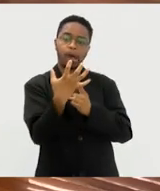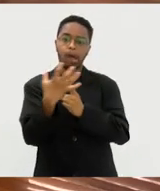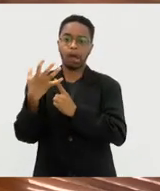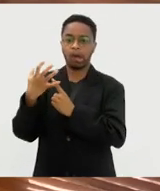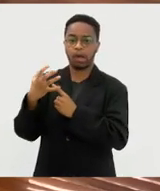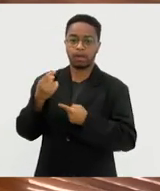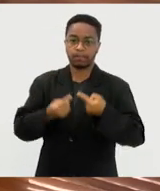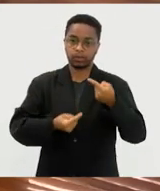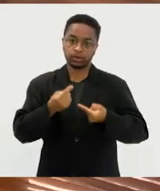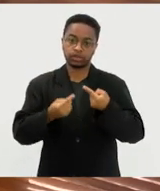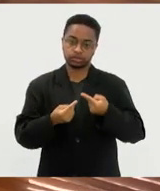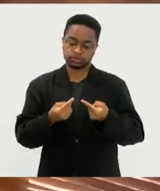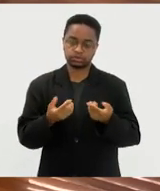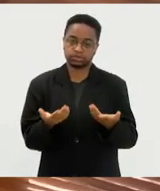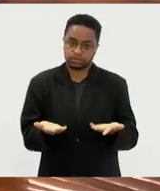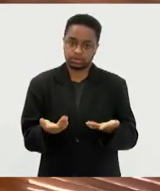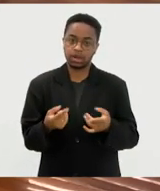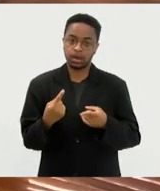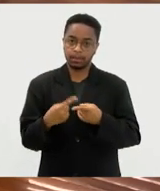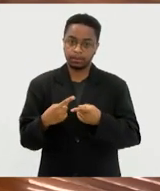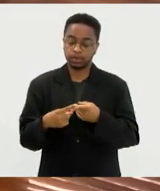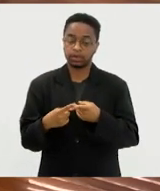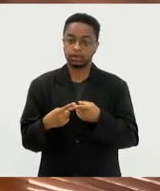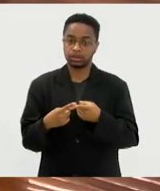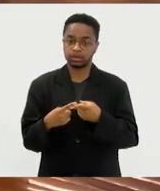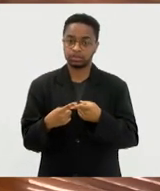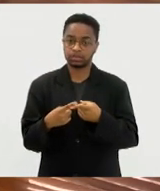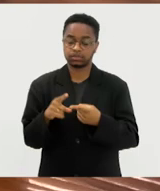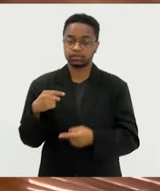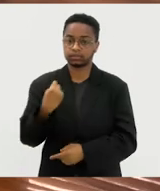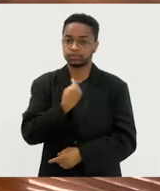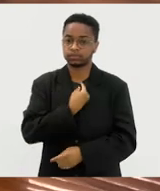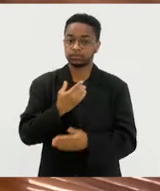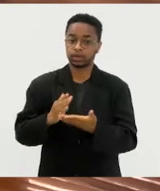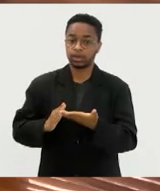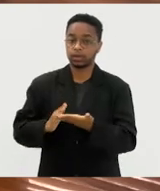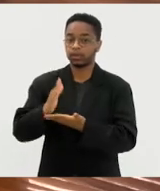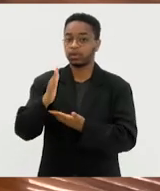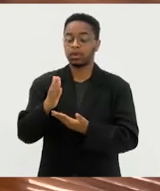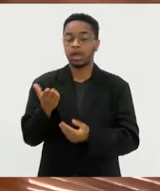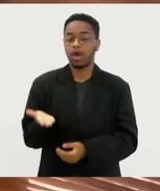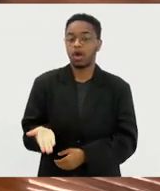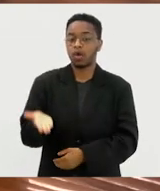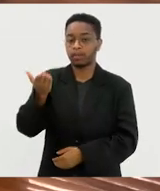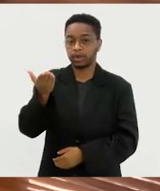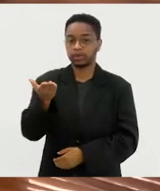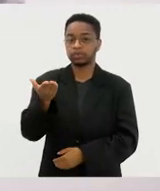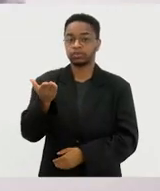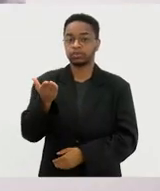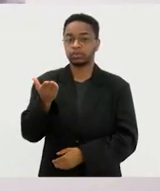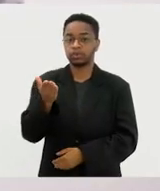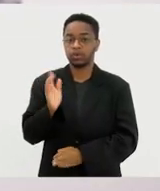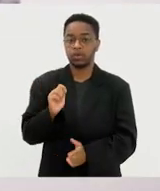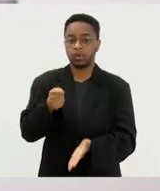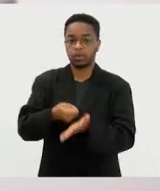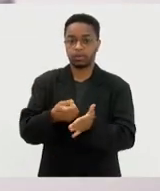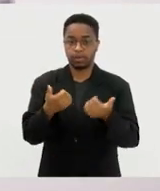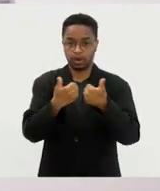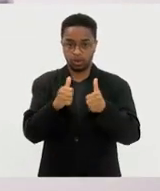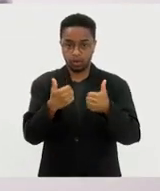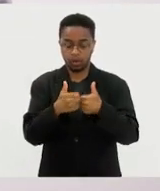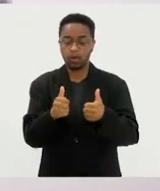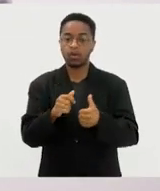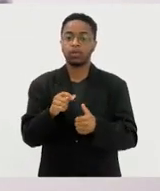assim. Porque, deputado Luiz Paulo, a gente aprovou o aumento da tarifa modal. Né? A gente